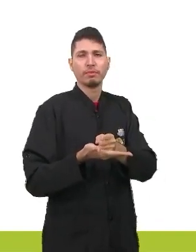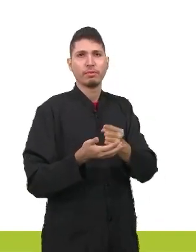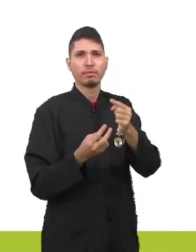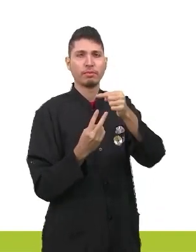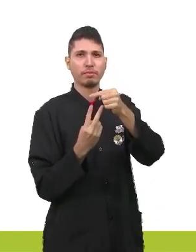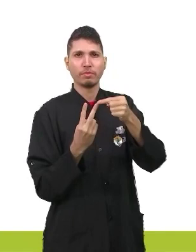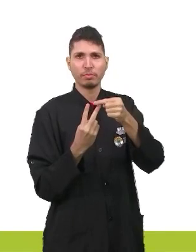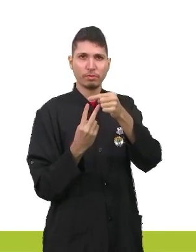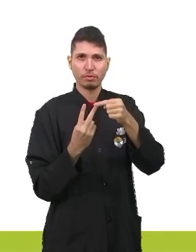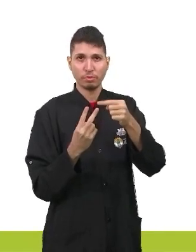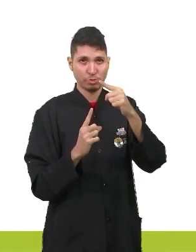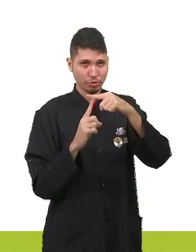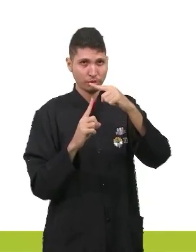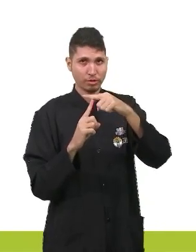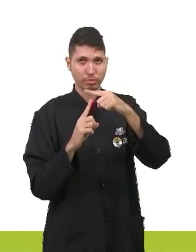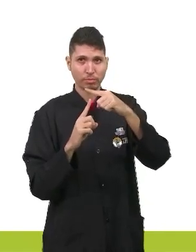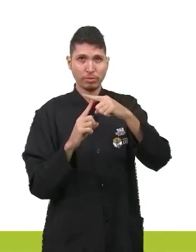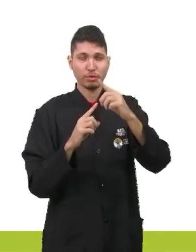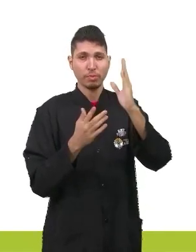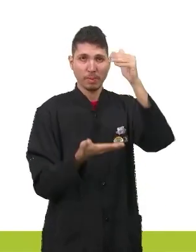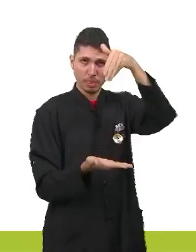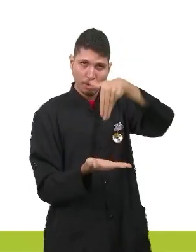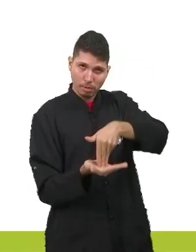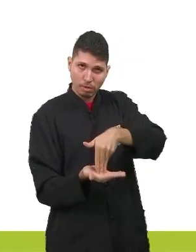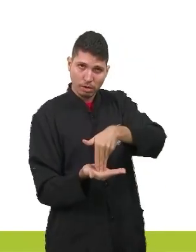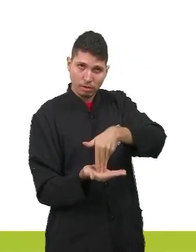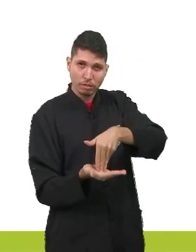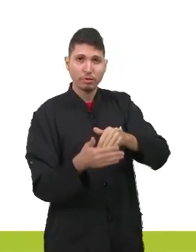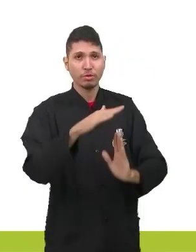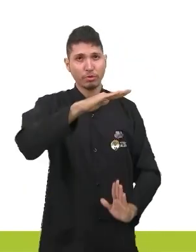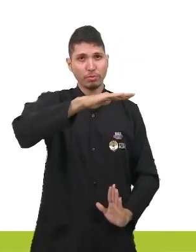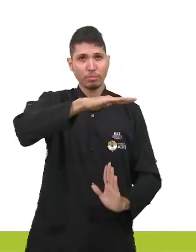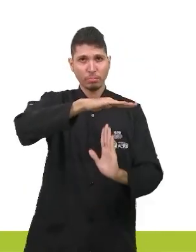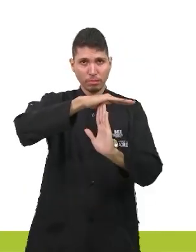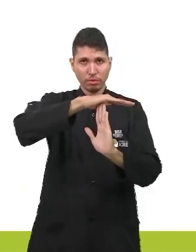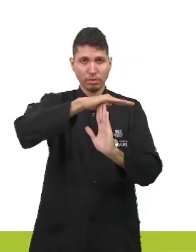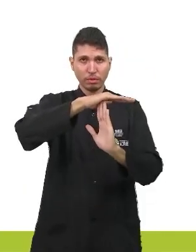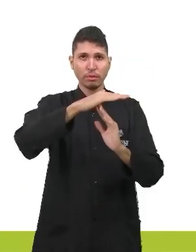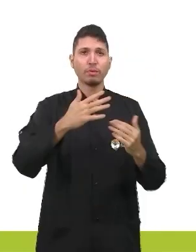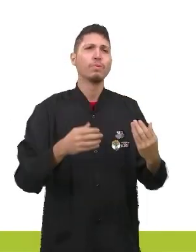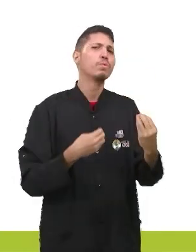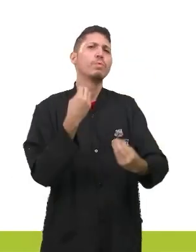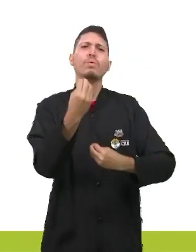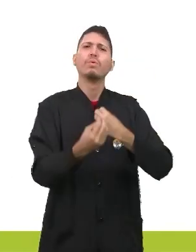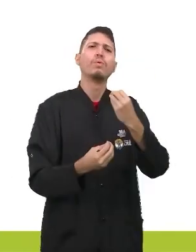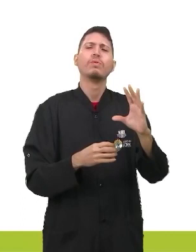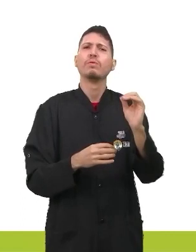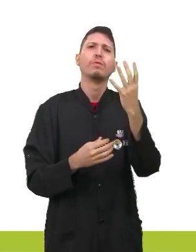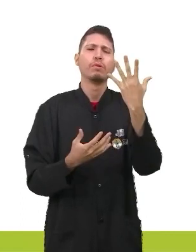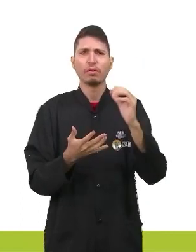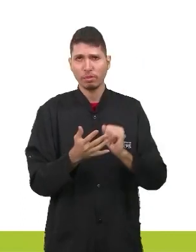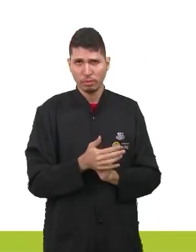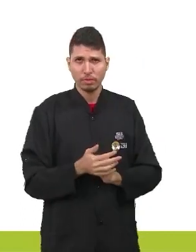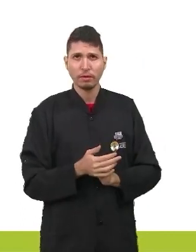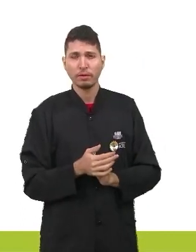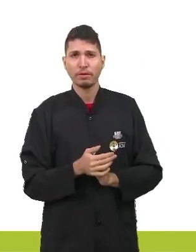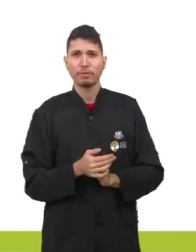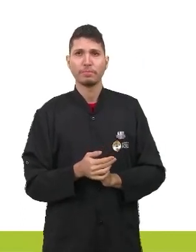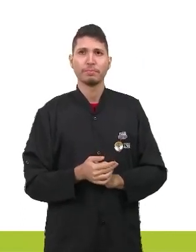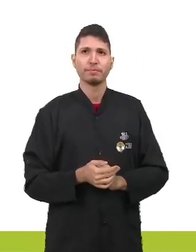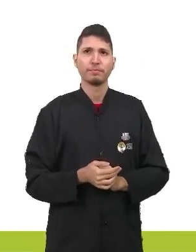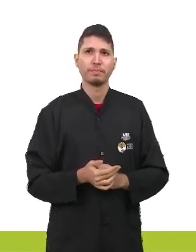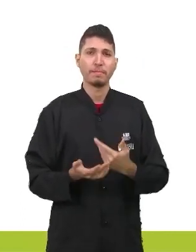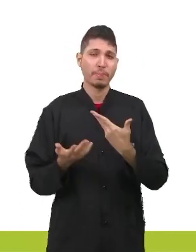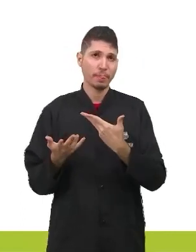vértice de ponto de mínimo e o vértice de ponto de máximo. Professor, quando é que acontece isso? Gente, você pode fazer um macetezinho e fazer um trocadilho, tá